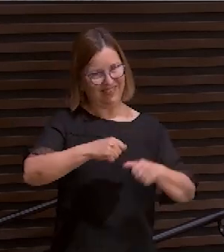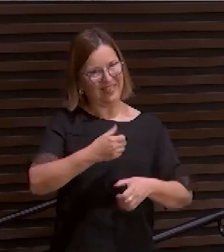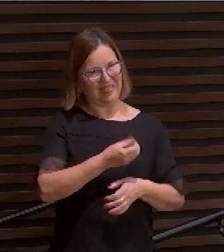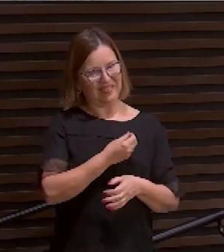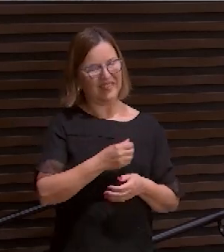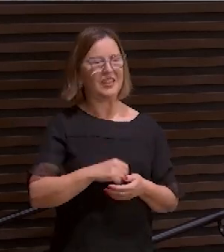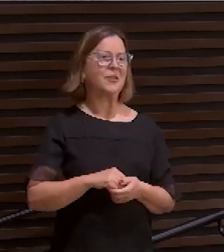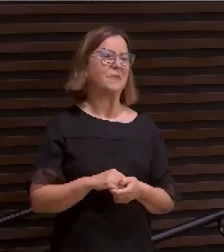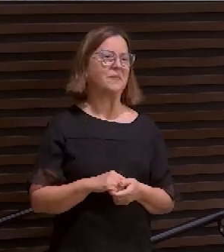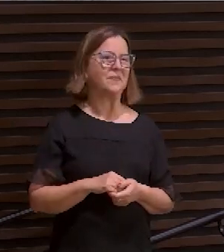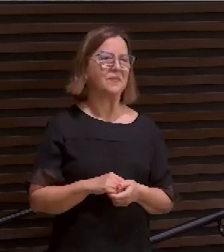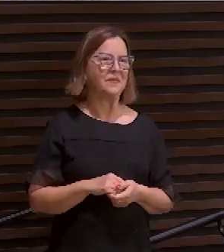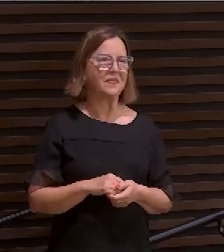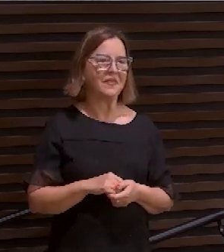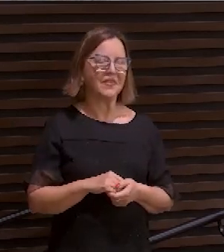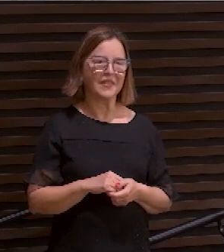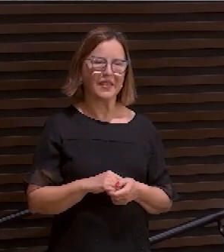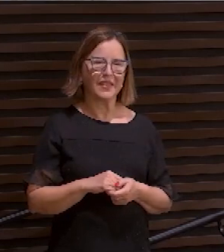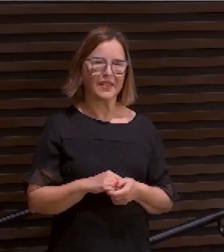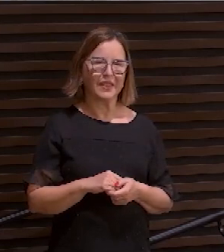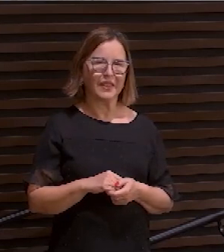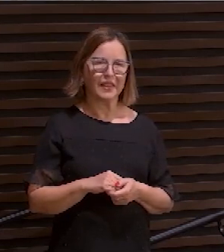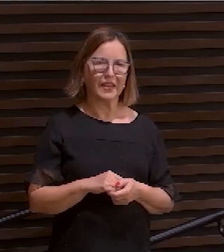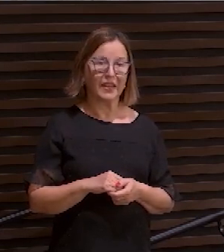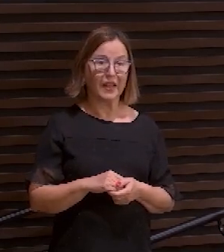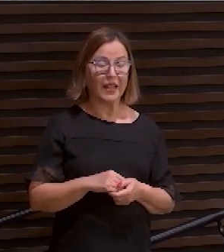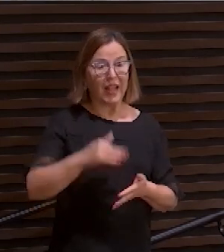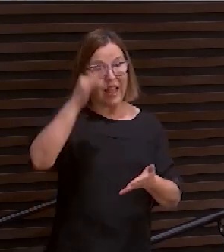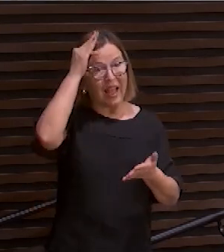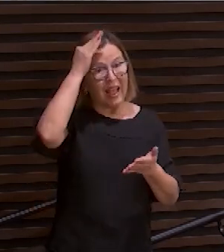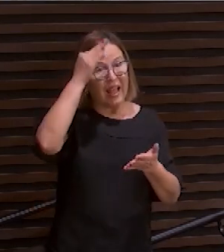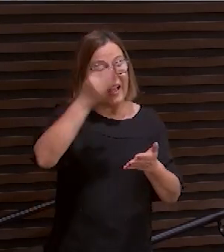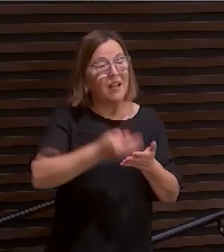Vai mudar toda a fé é o quê?